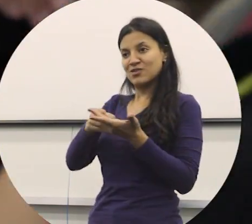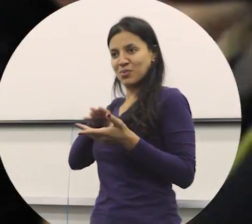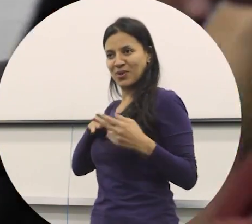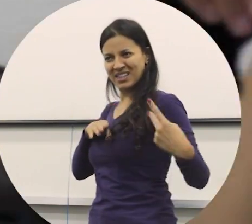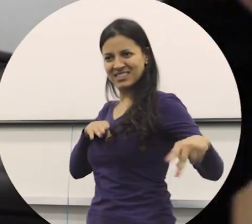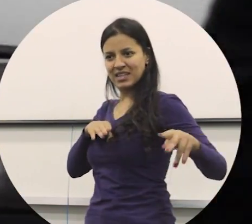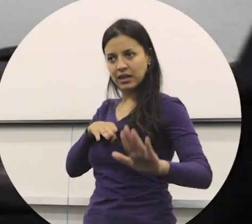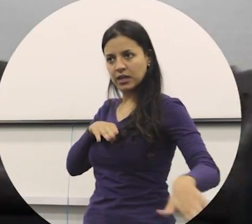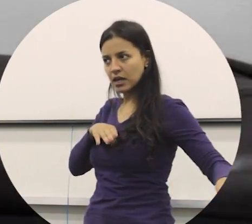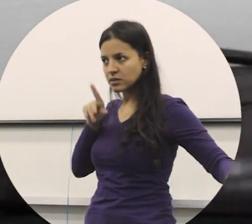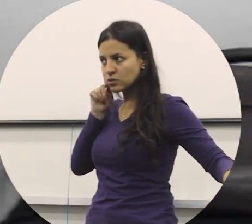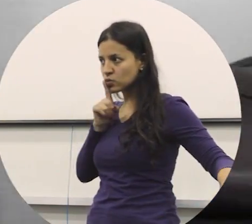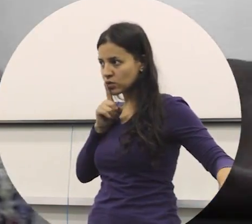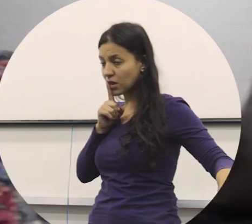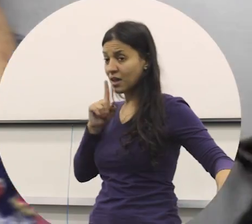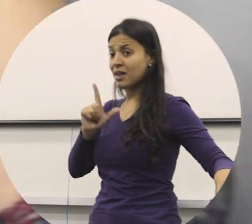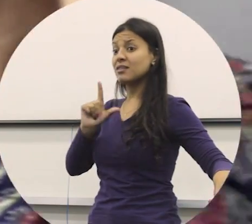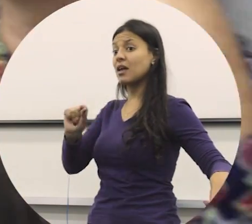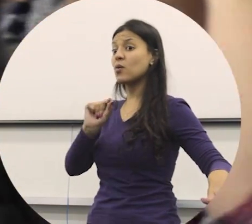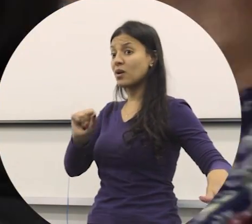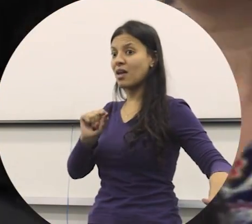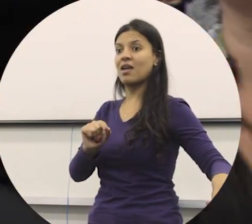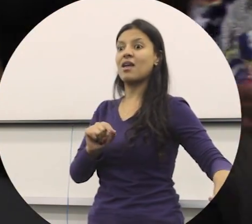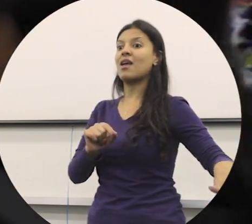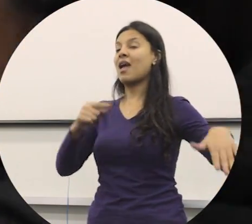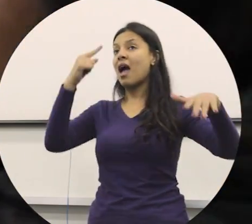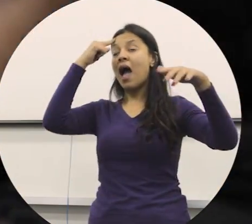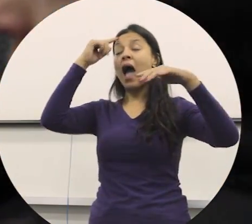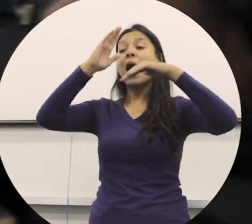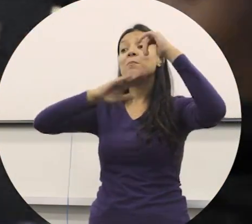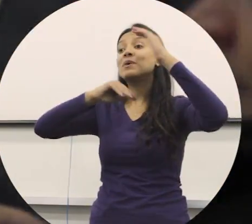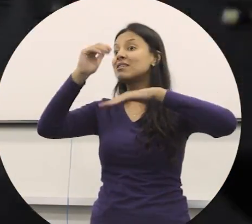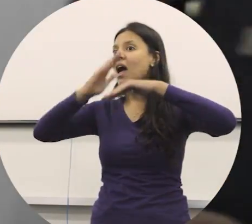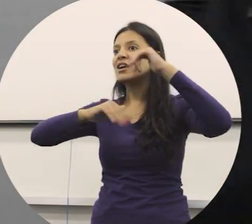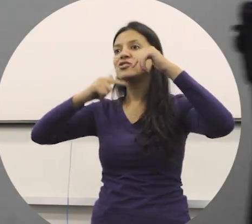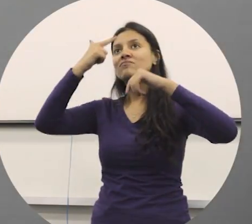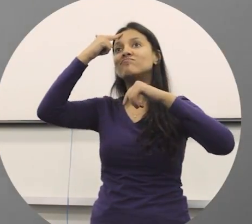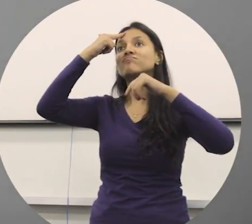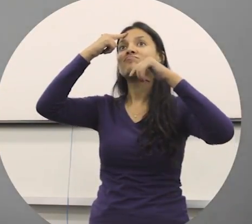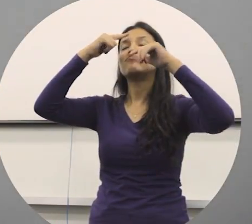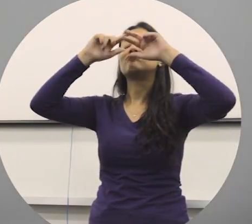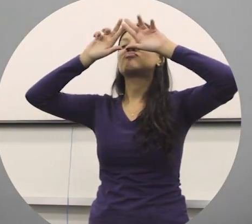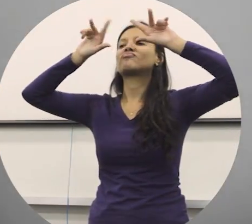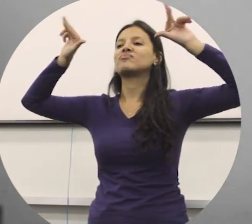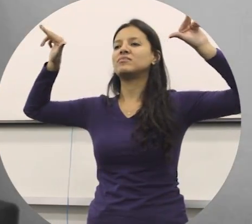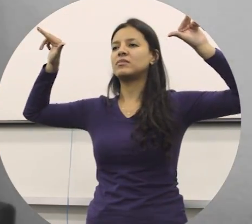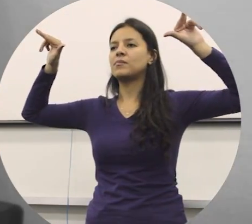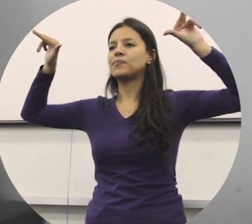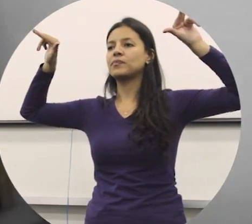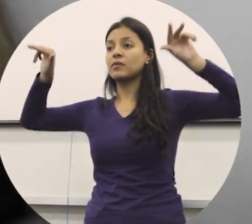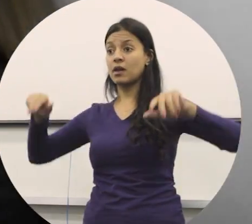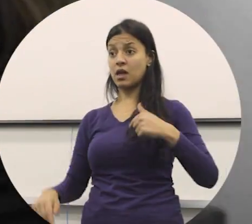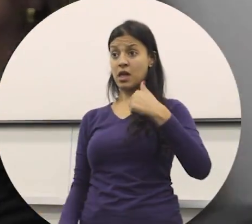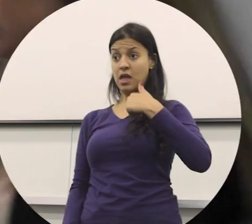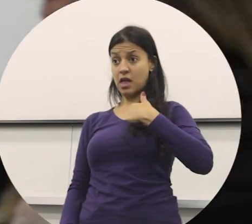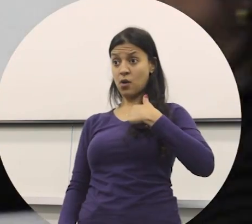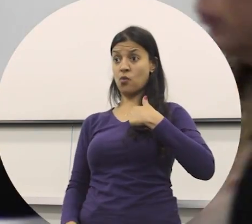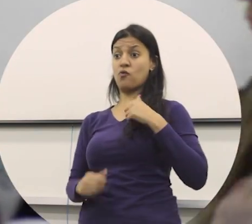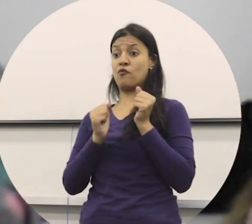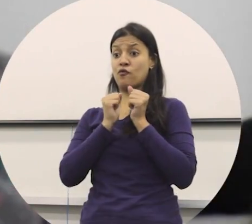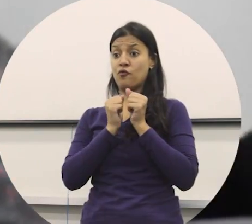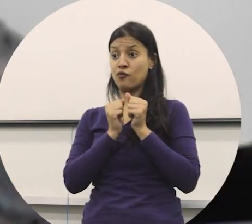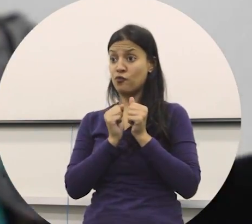em mobilização de diversas habilidades cognitivas. Você ser só fluente em uma língua não te torna um bom tradutor e